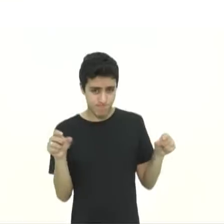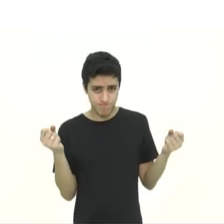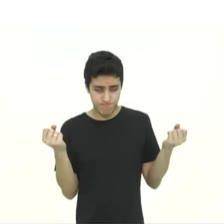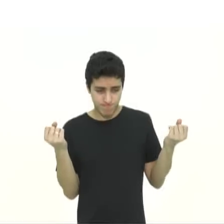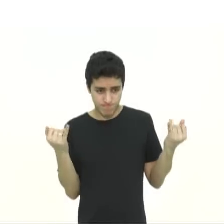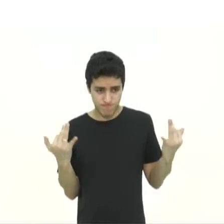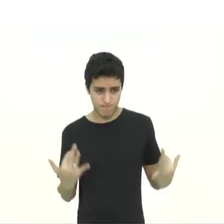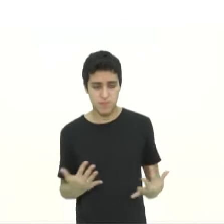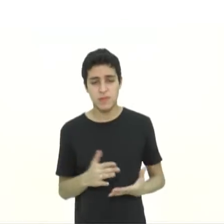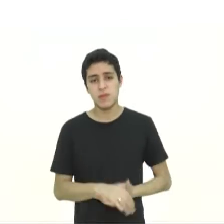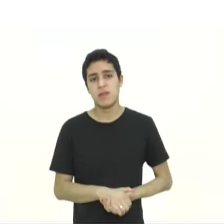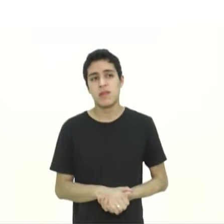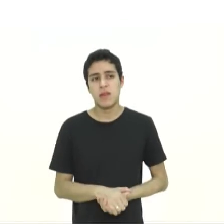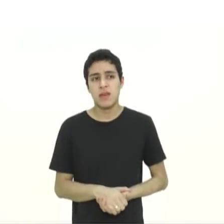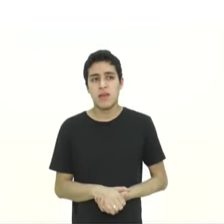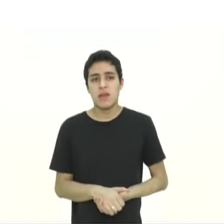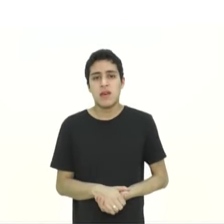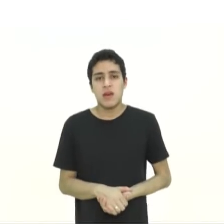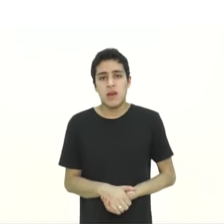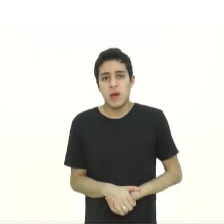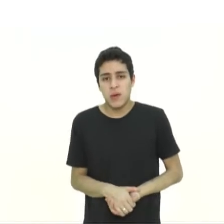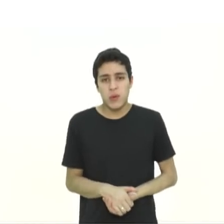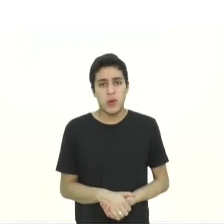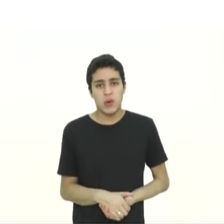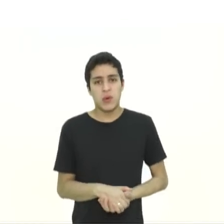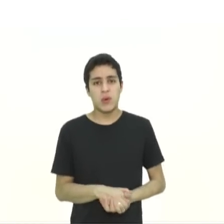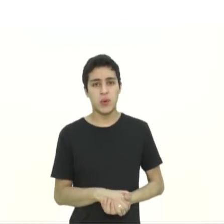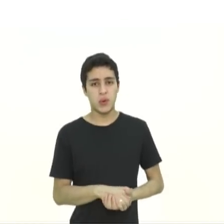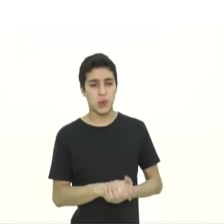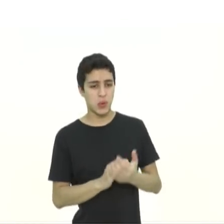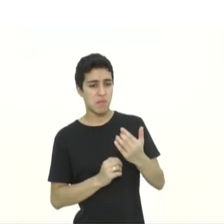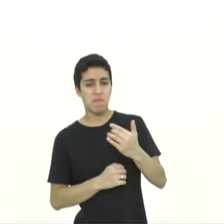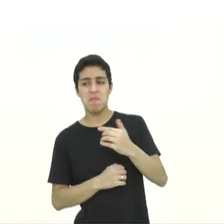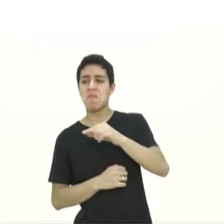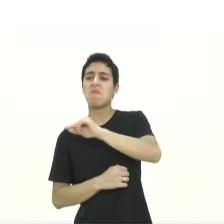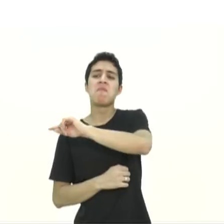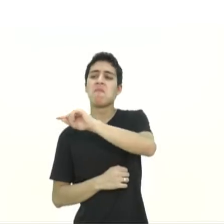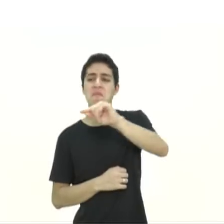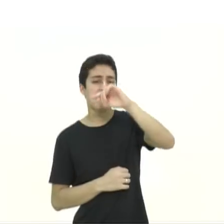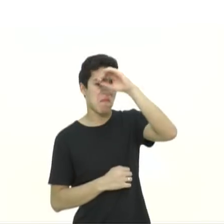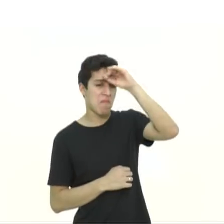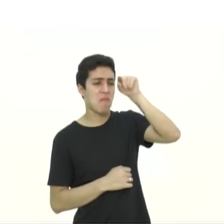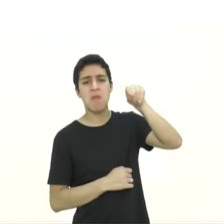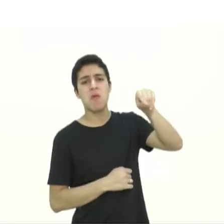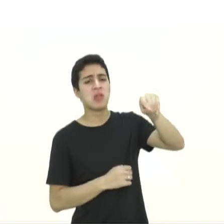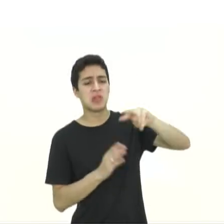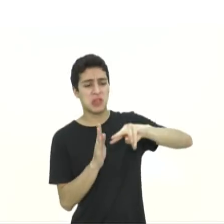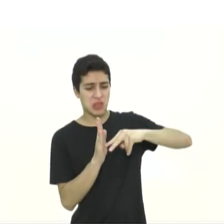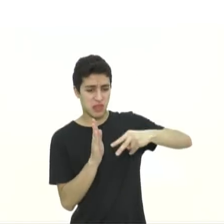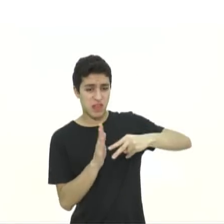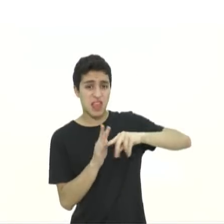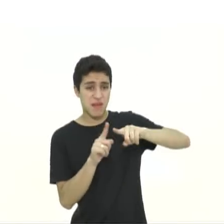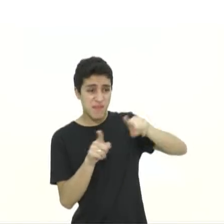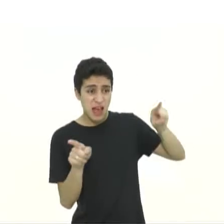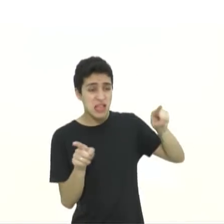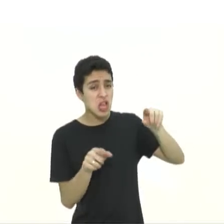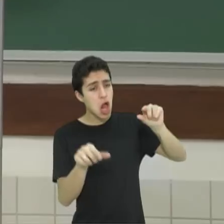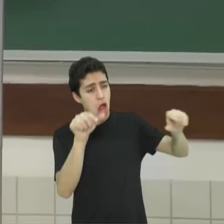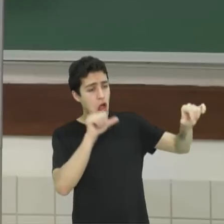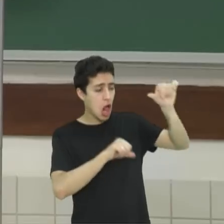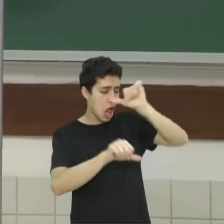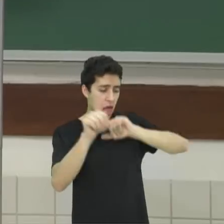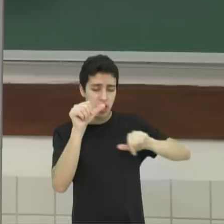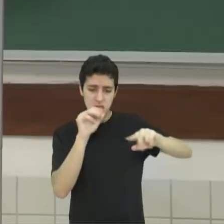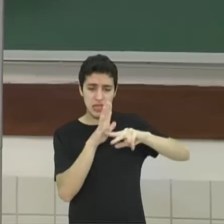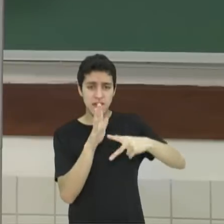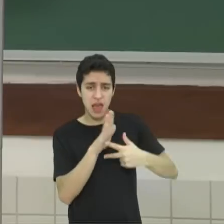que... Vamos voltar. Quando ele diz que ninguém sabe bem o que é, mas que aos bilhões ajudam na digestão, o que ele